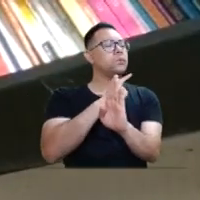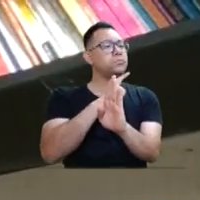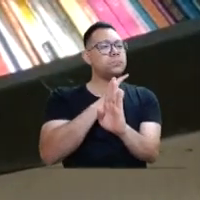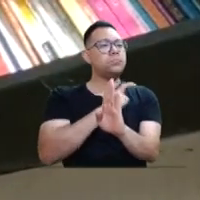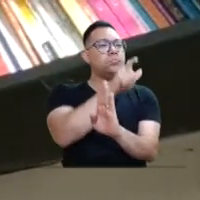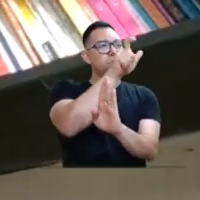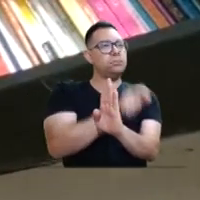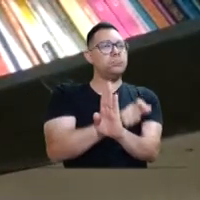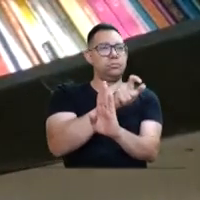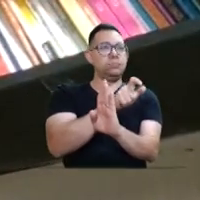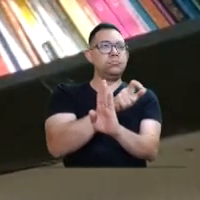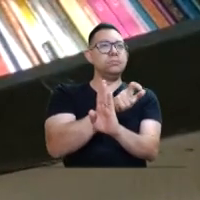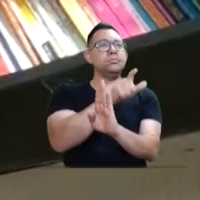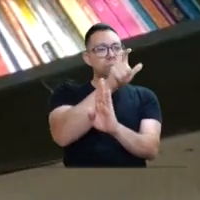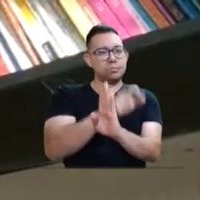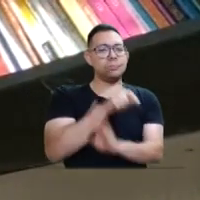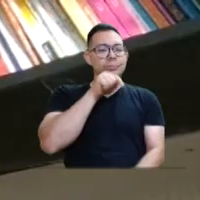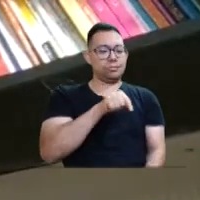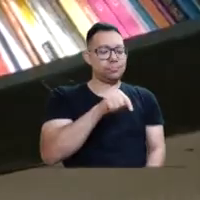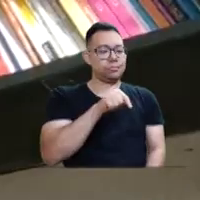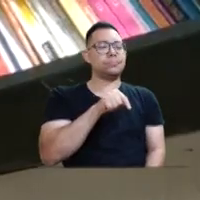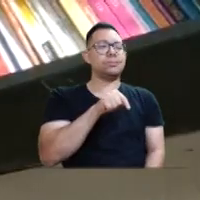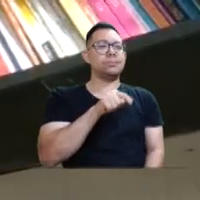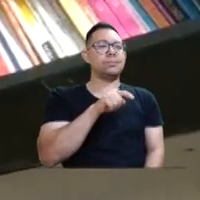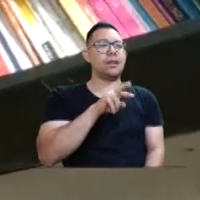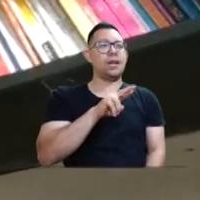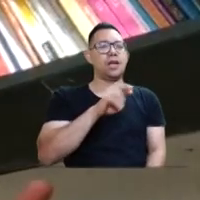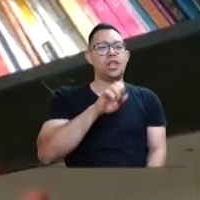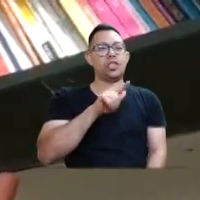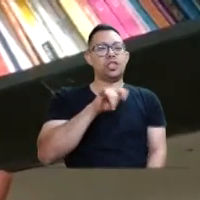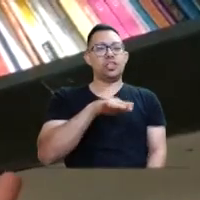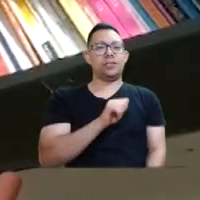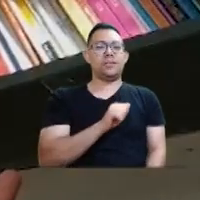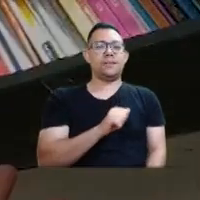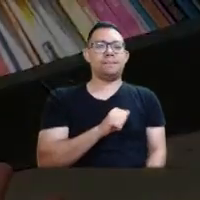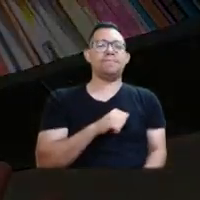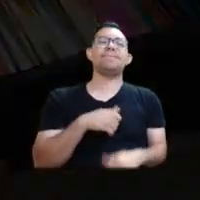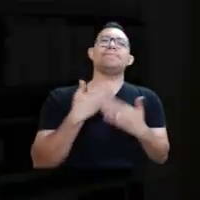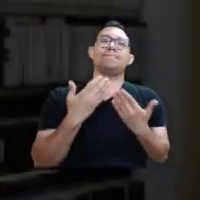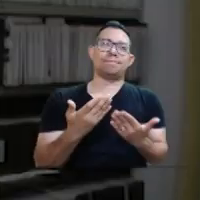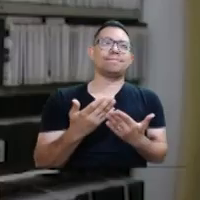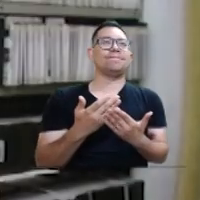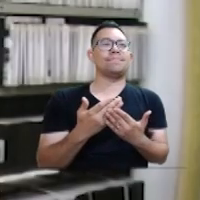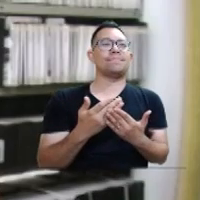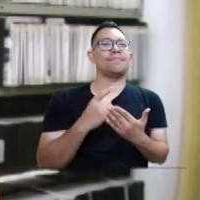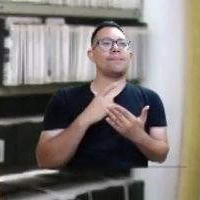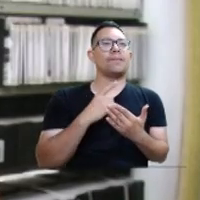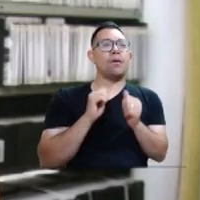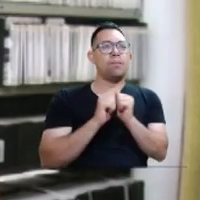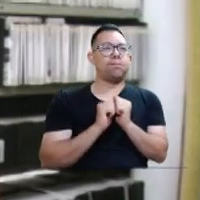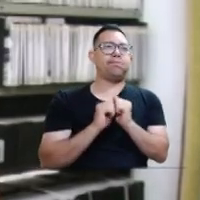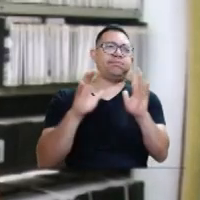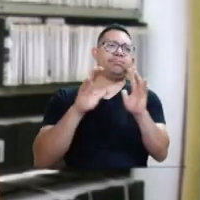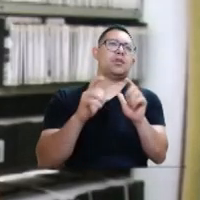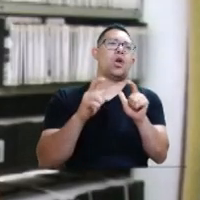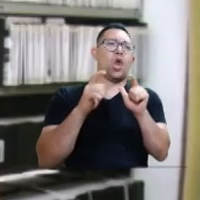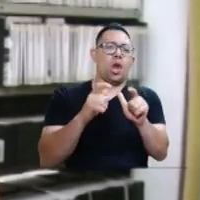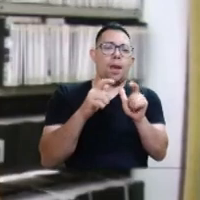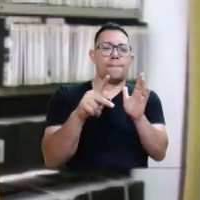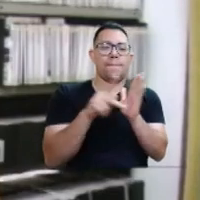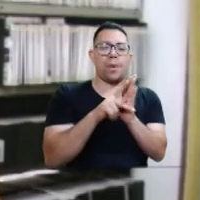Gramofone existia uma personalidade, né? Existe uma personalidade que é a Regina. E fora isso, aí foi o boom